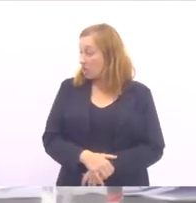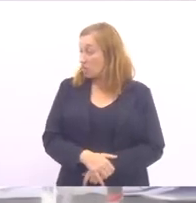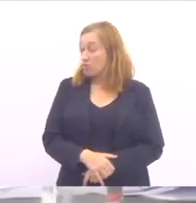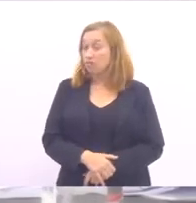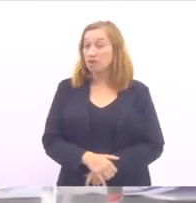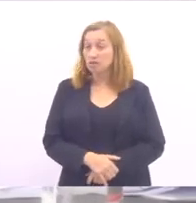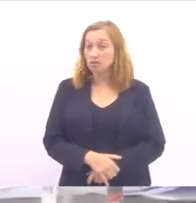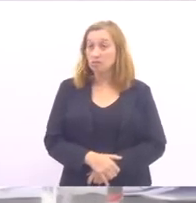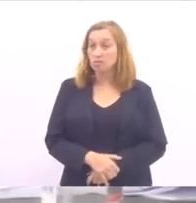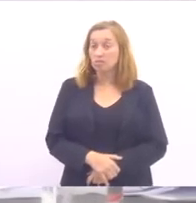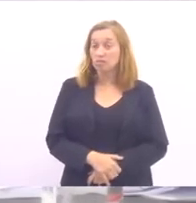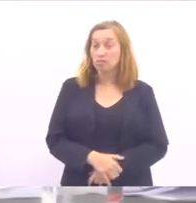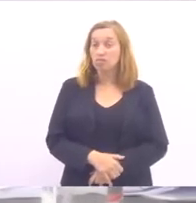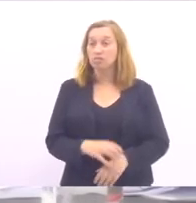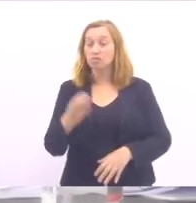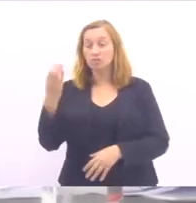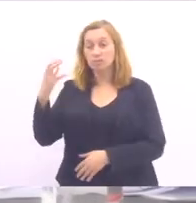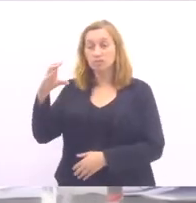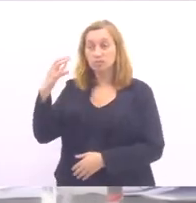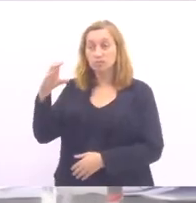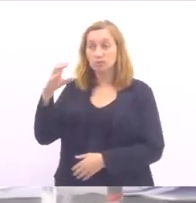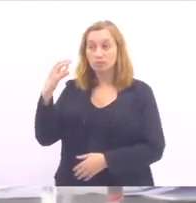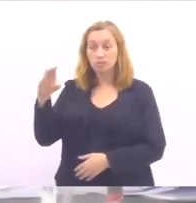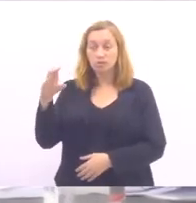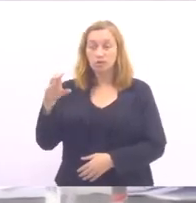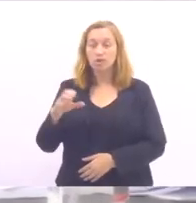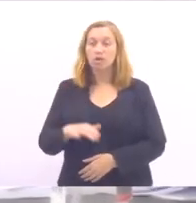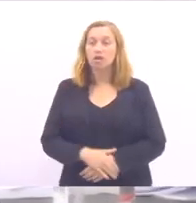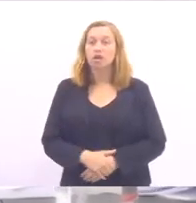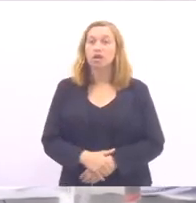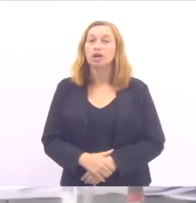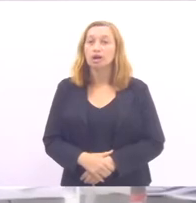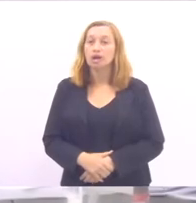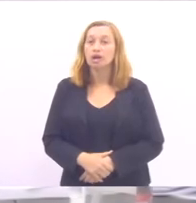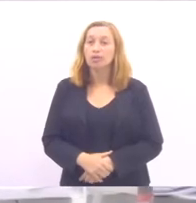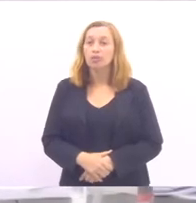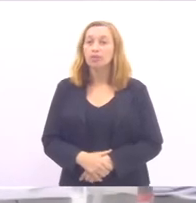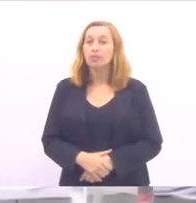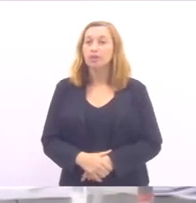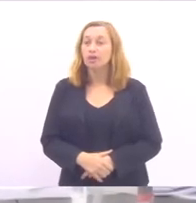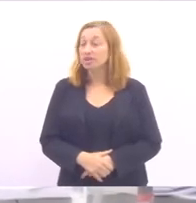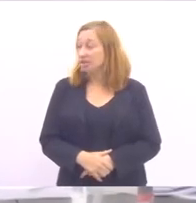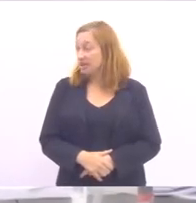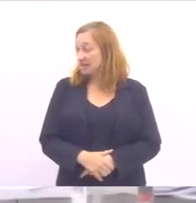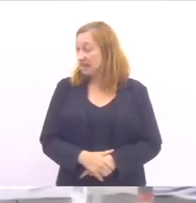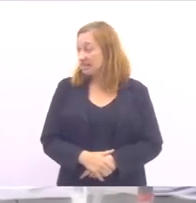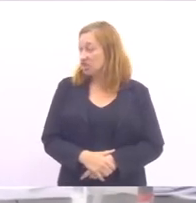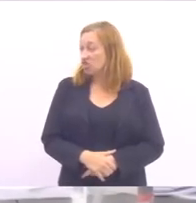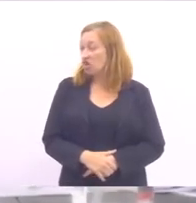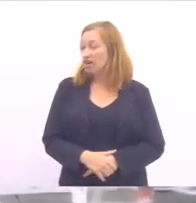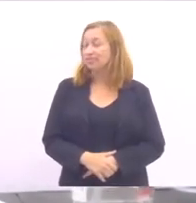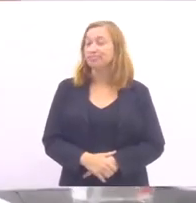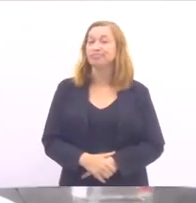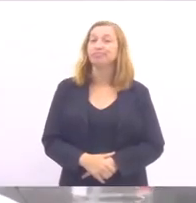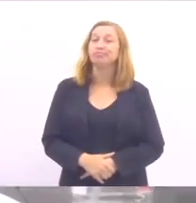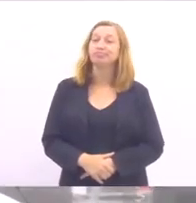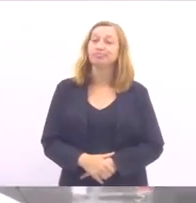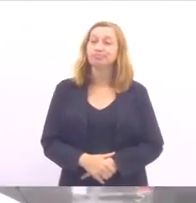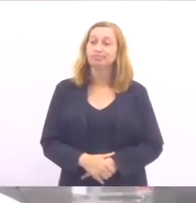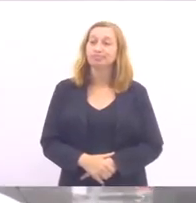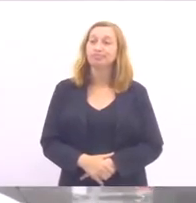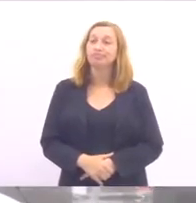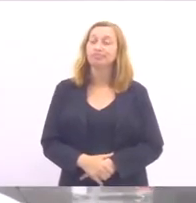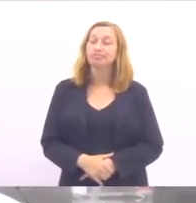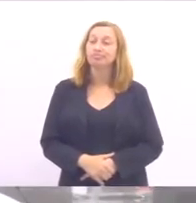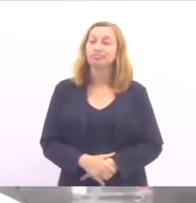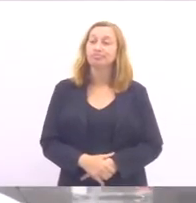lembro dele atuando em Niterói, na região dos Lagos. Portanto, é uma pessoa, o chefe do Ministério Público, atuou muito na questão